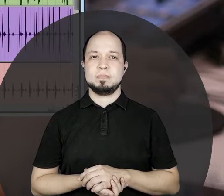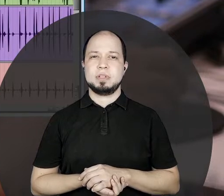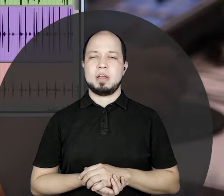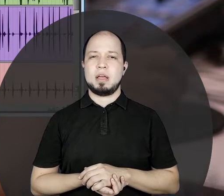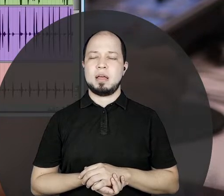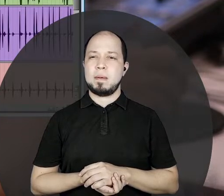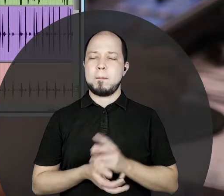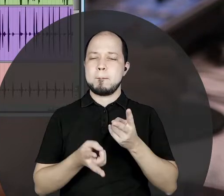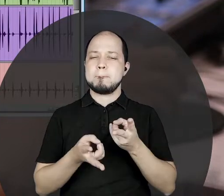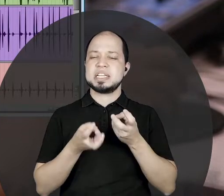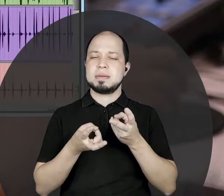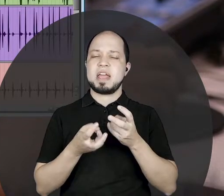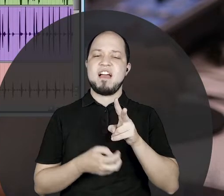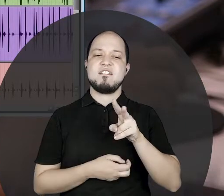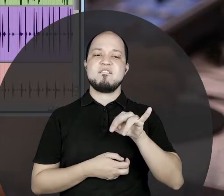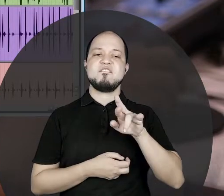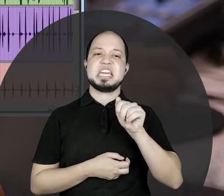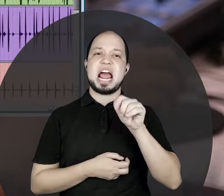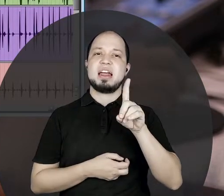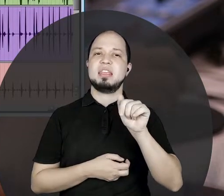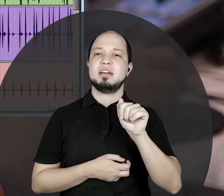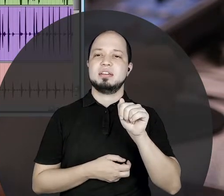Deixa eu ver aqui o momento de uma virada.